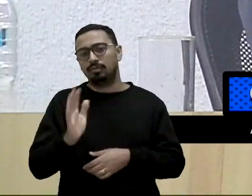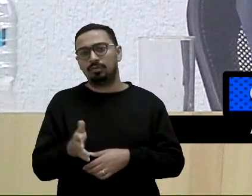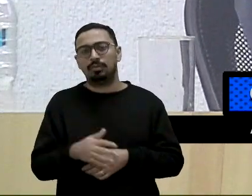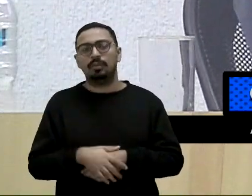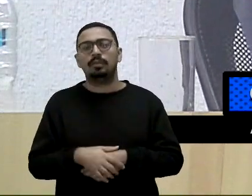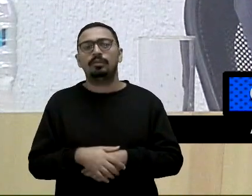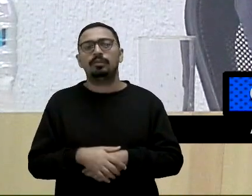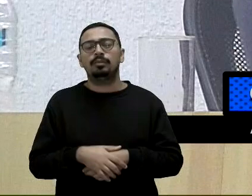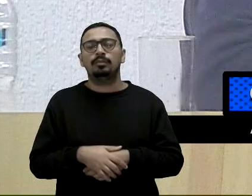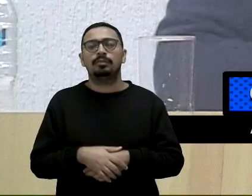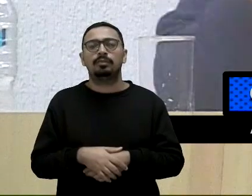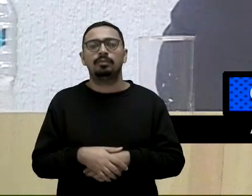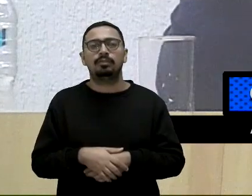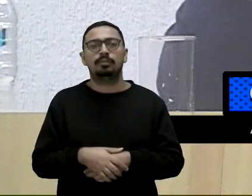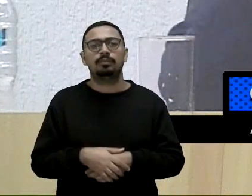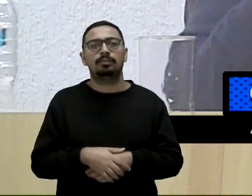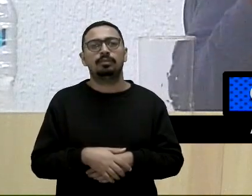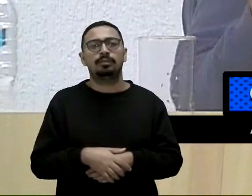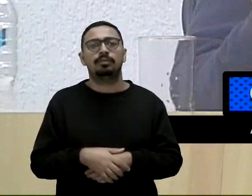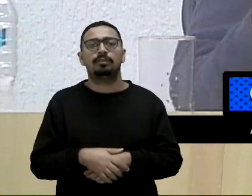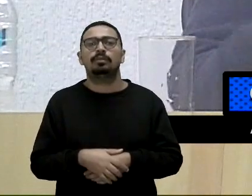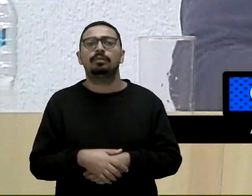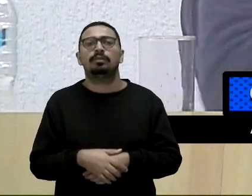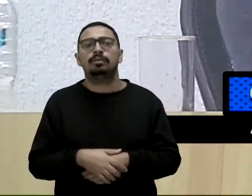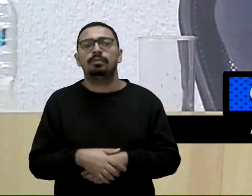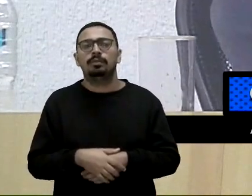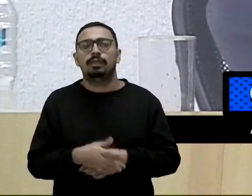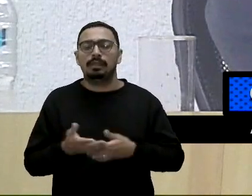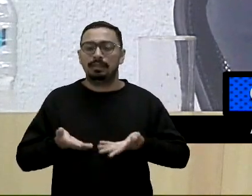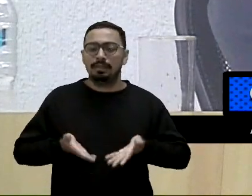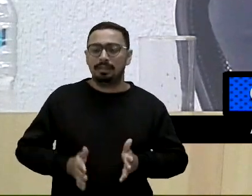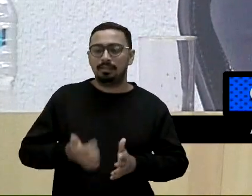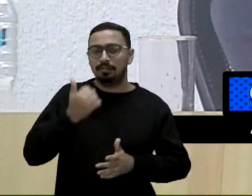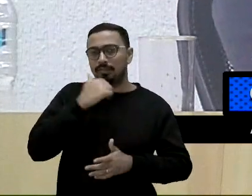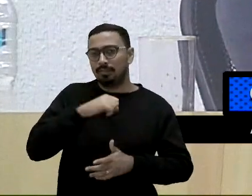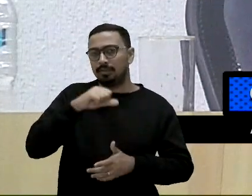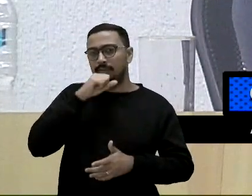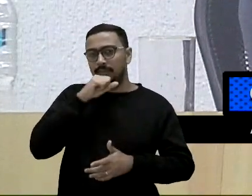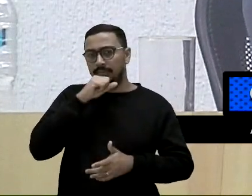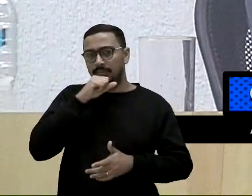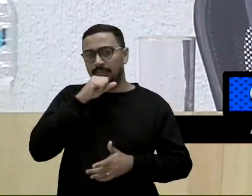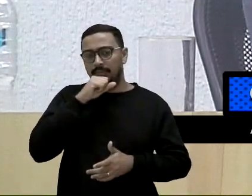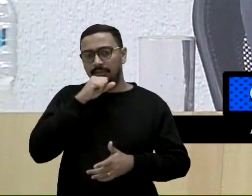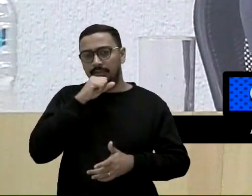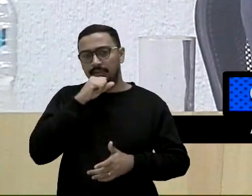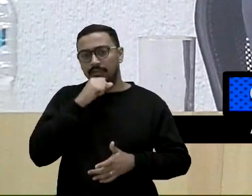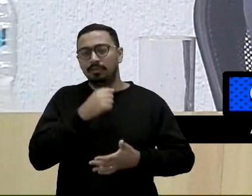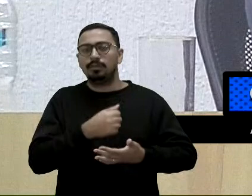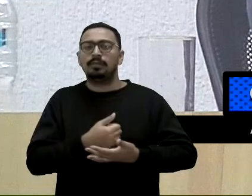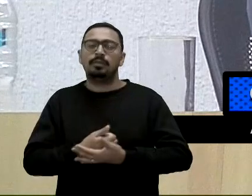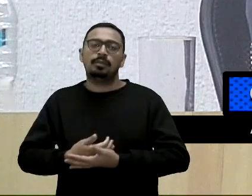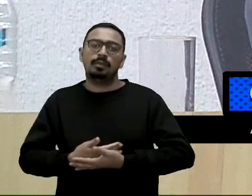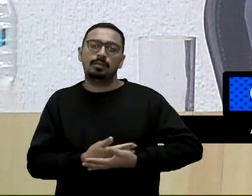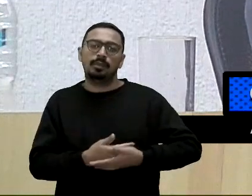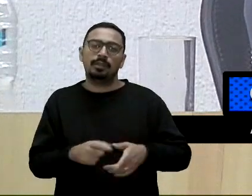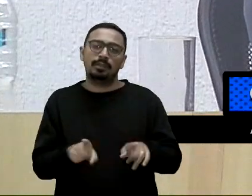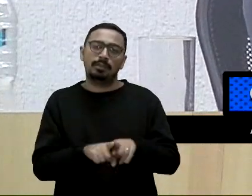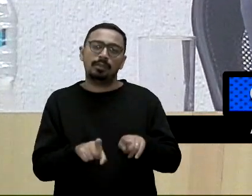que a saúde, como se foi dito, né, nasce uma mãe, nasce uma criança, nasce um bebê, nasce uma mãe, né,